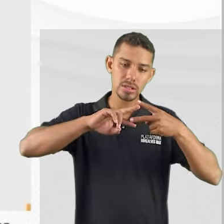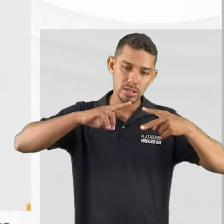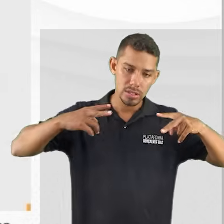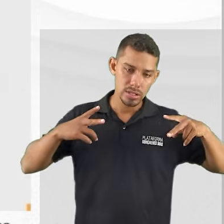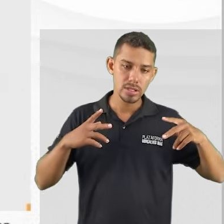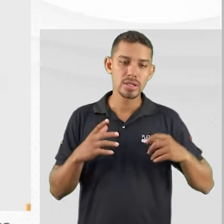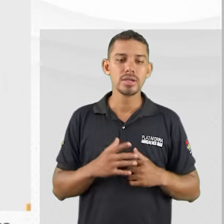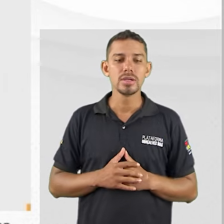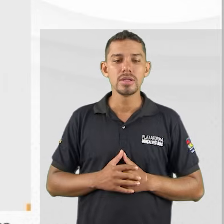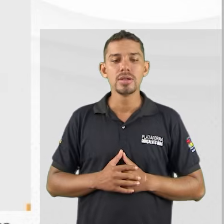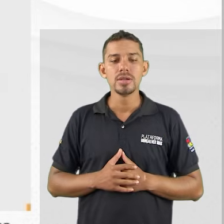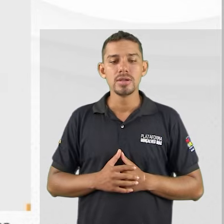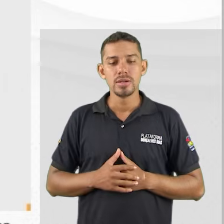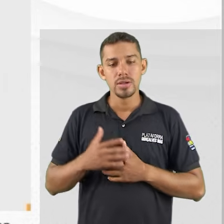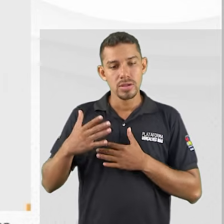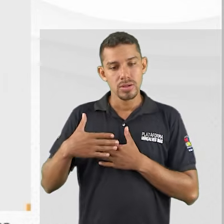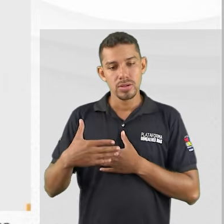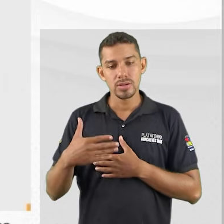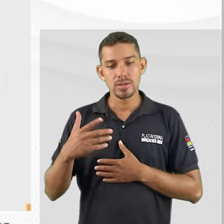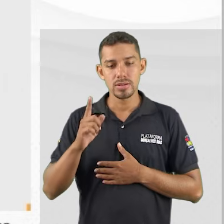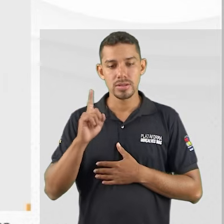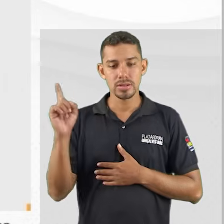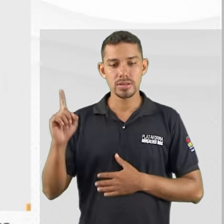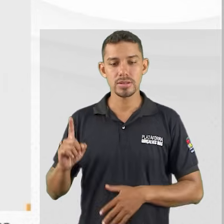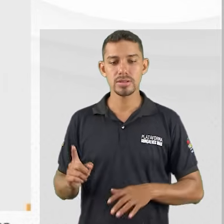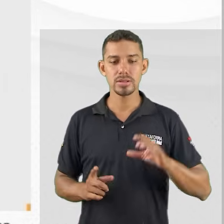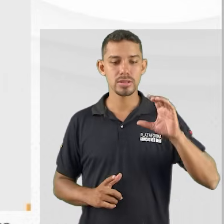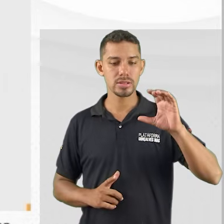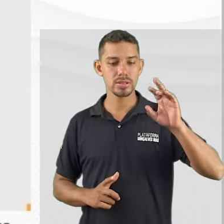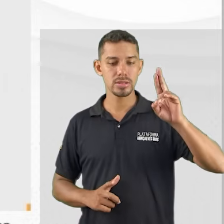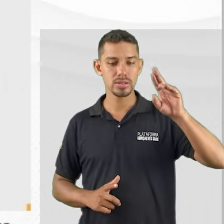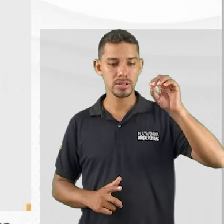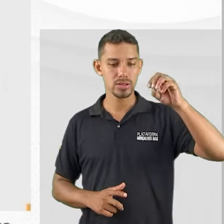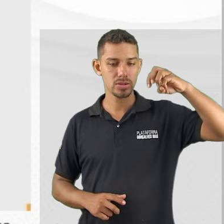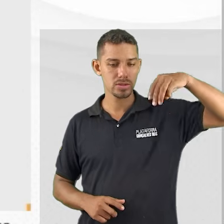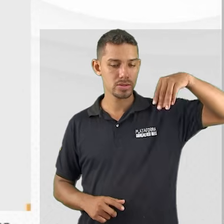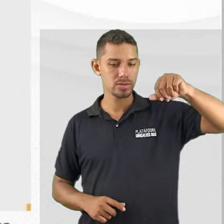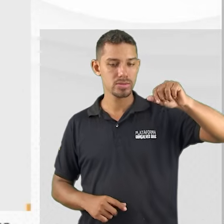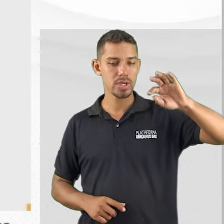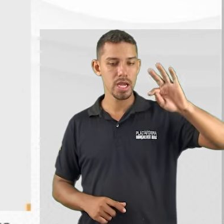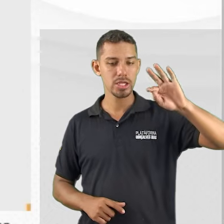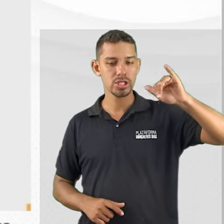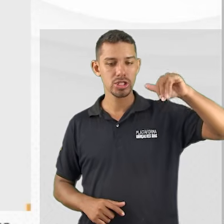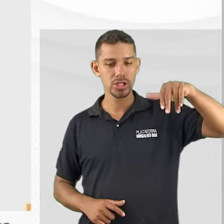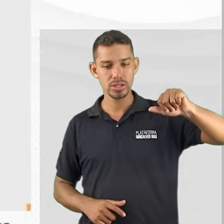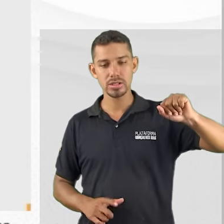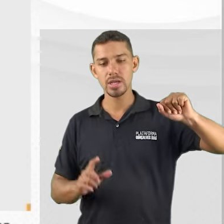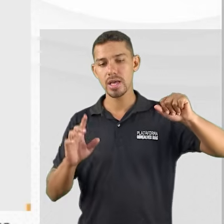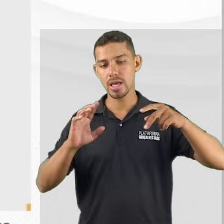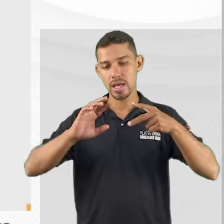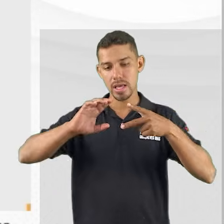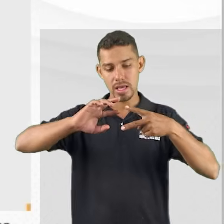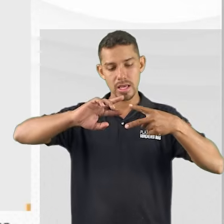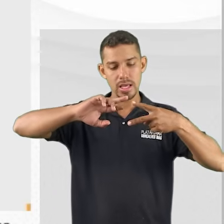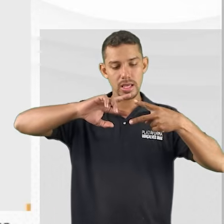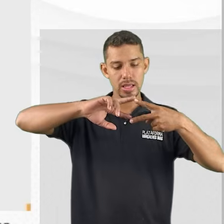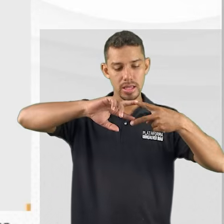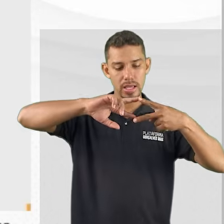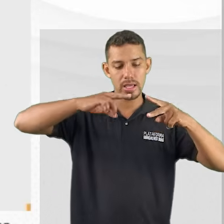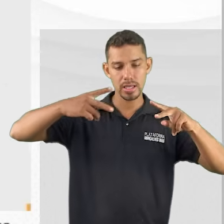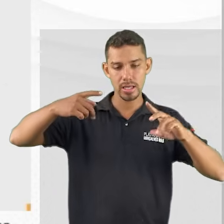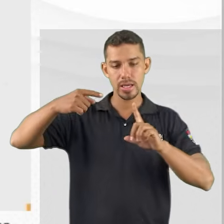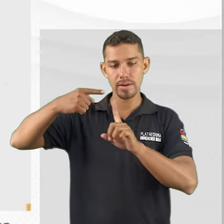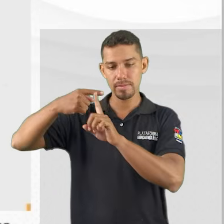nessas bolinhas, formando, então, o que a gente chama de cromatina, que nada mais é do que DNA enrolado